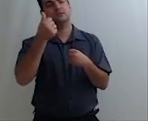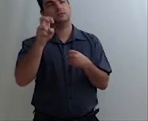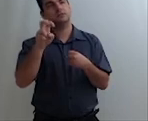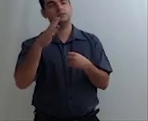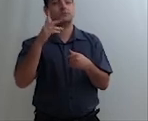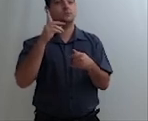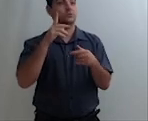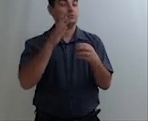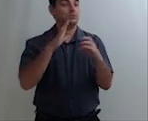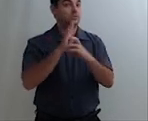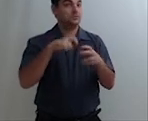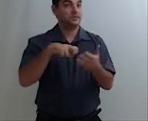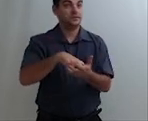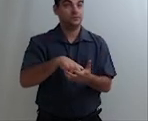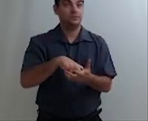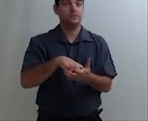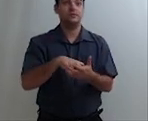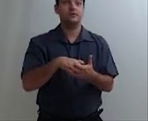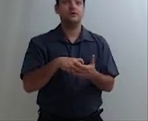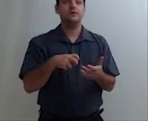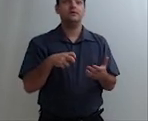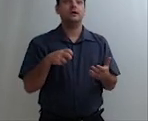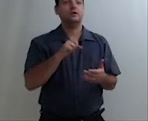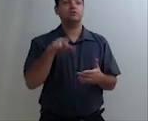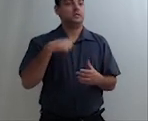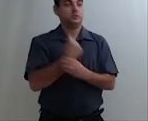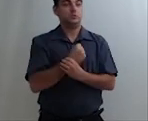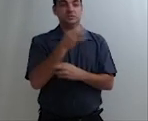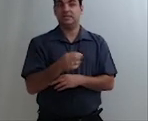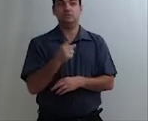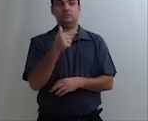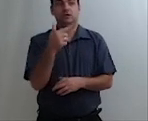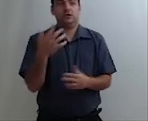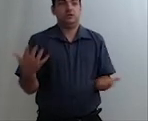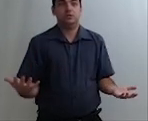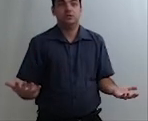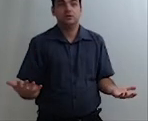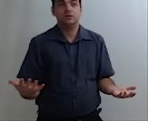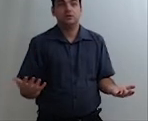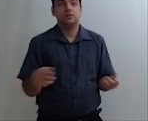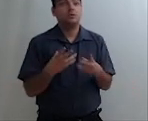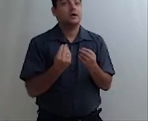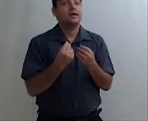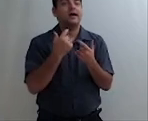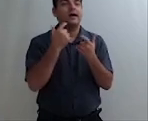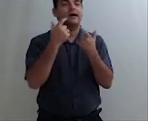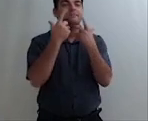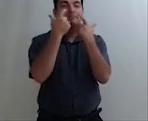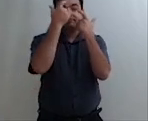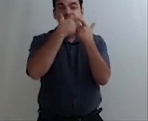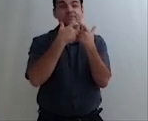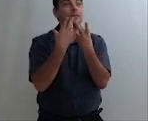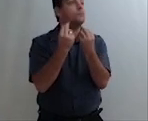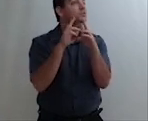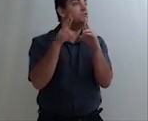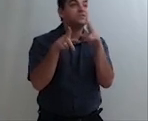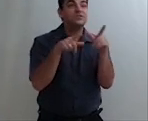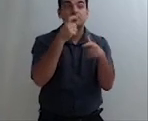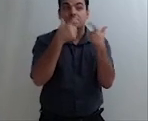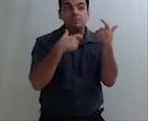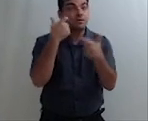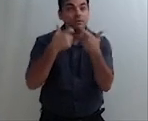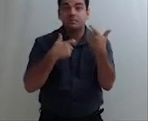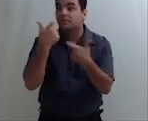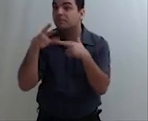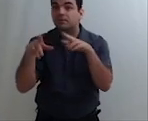Penal ele não é absolutamente seguro porque a similitude de feições A similitude de pessoas é